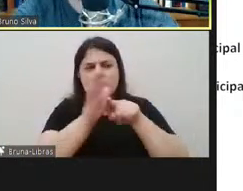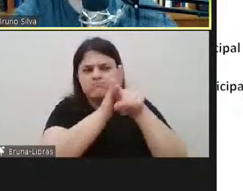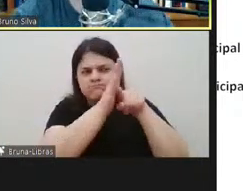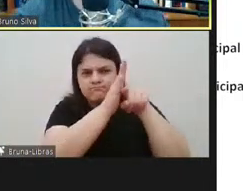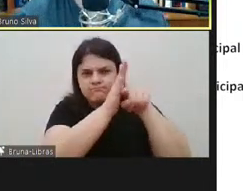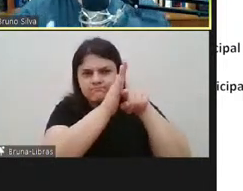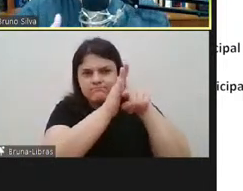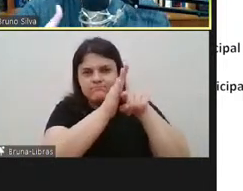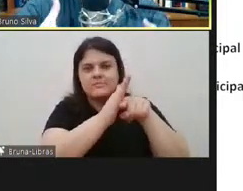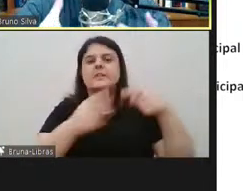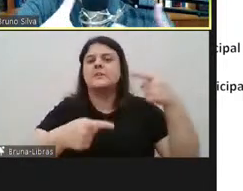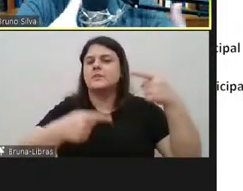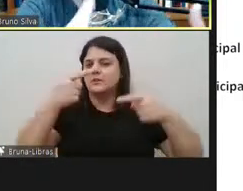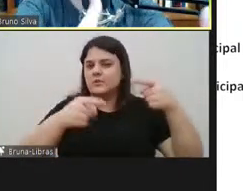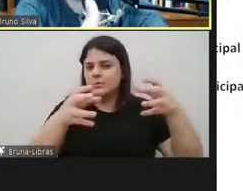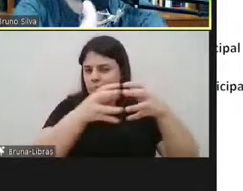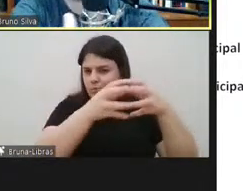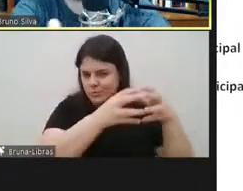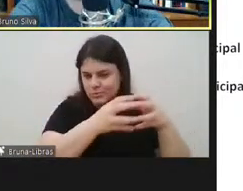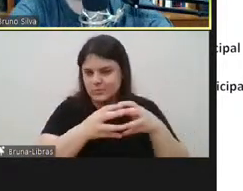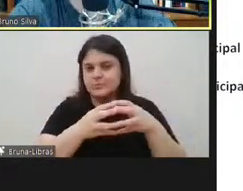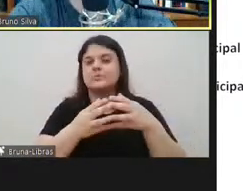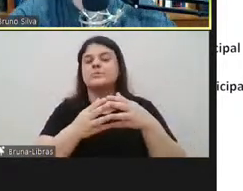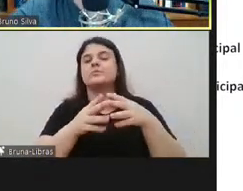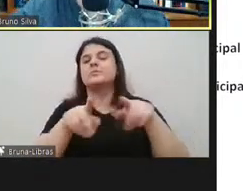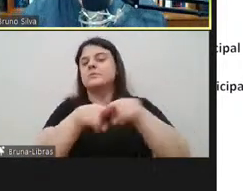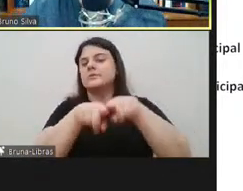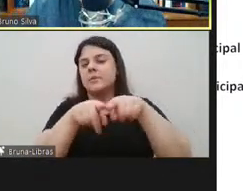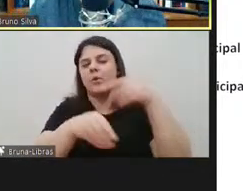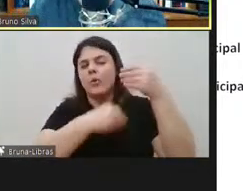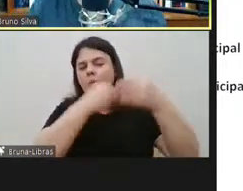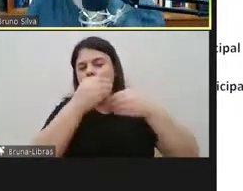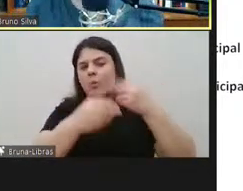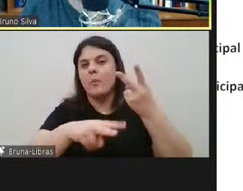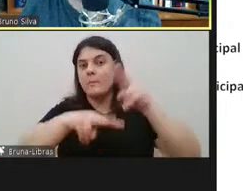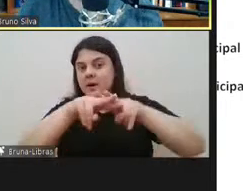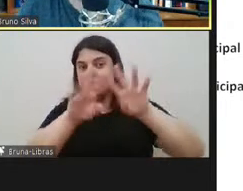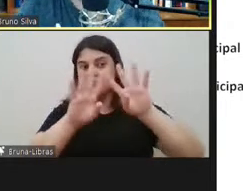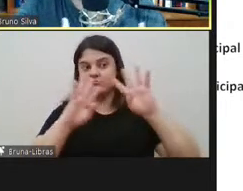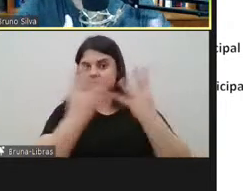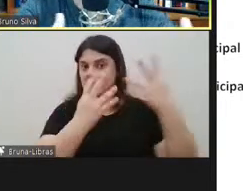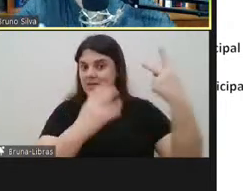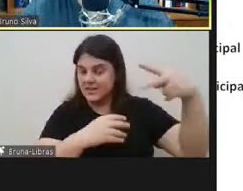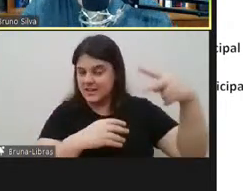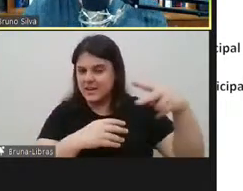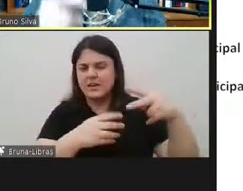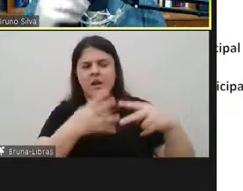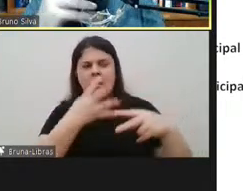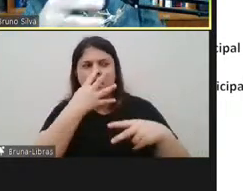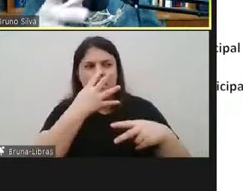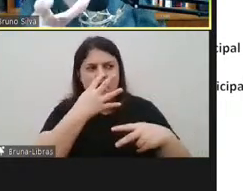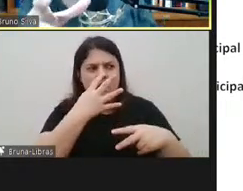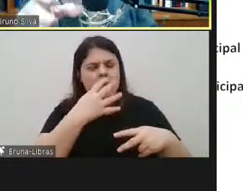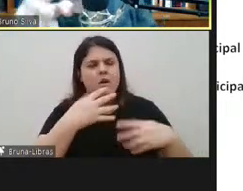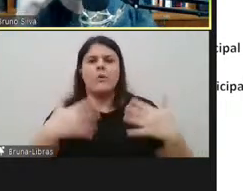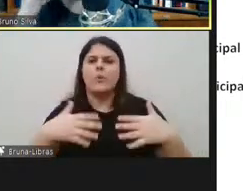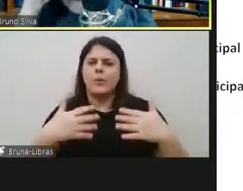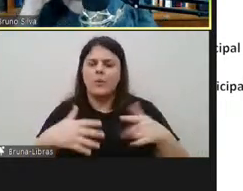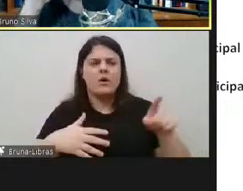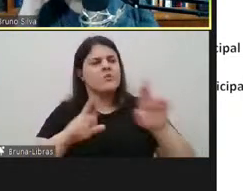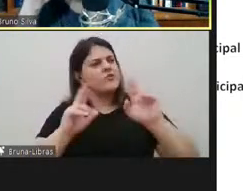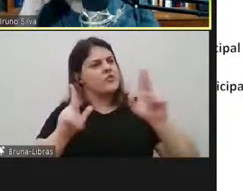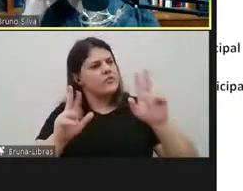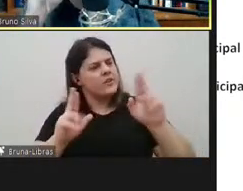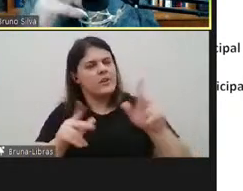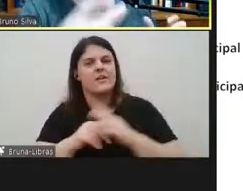analisando desde as instituições políticas né ele foi analisado todo o sistema prisional norte-americano foi ficar Encantado e falou nossa isso é um